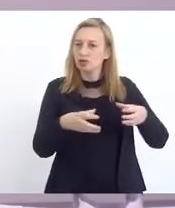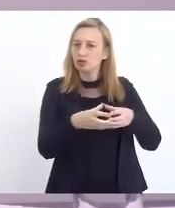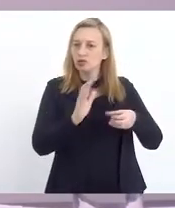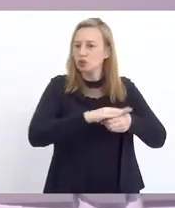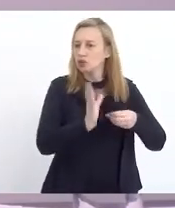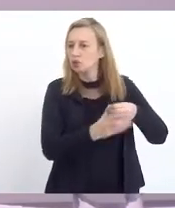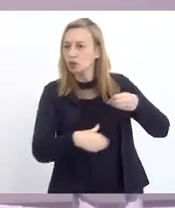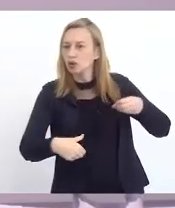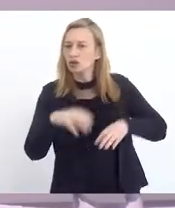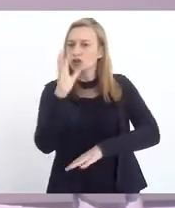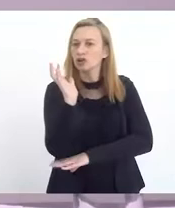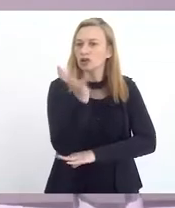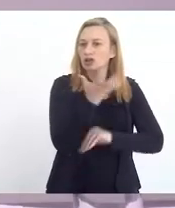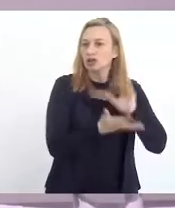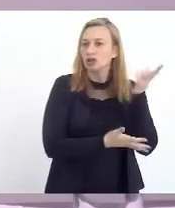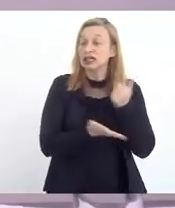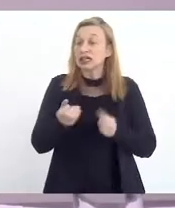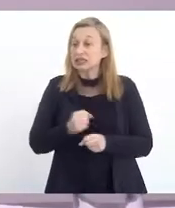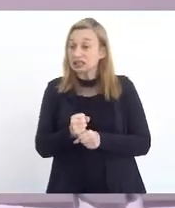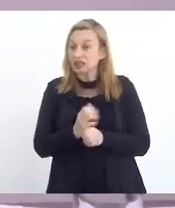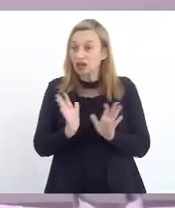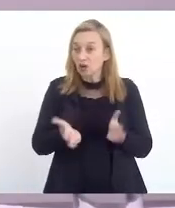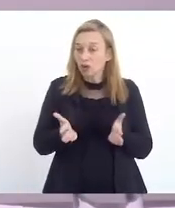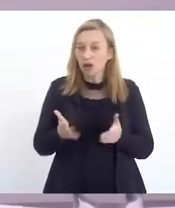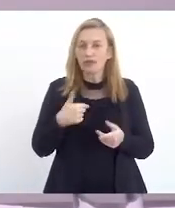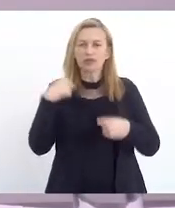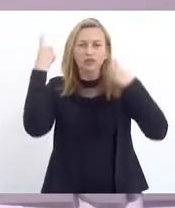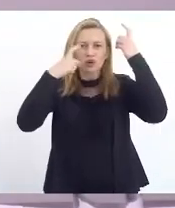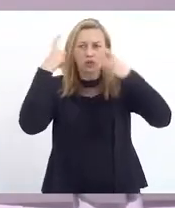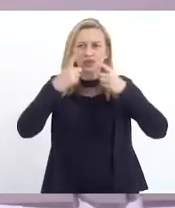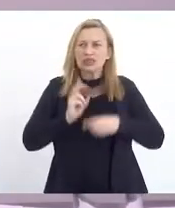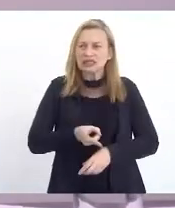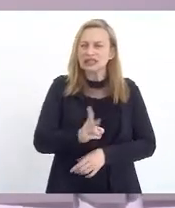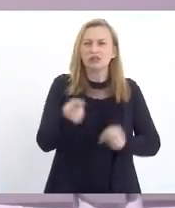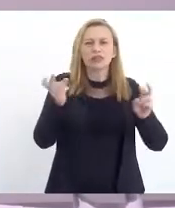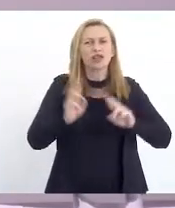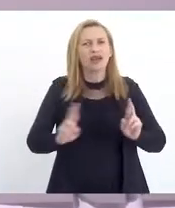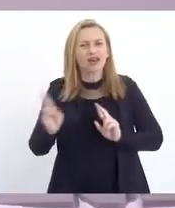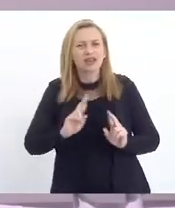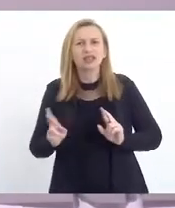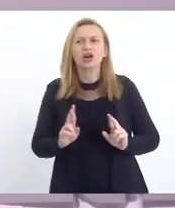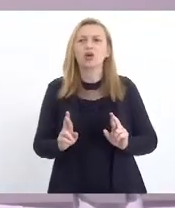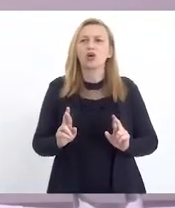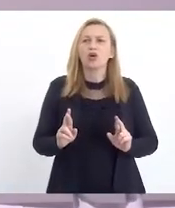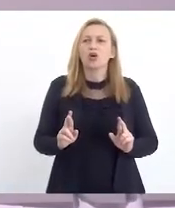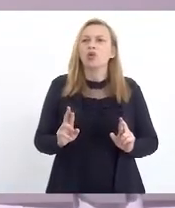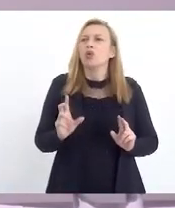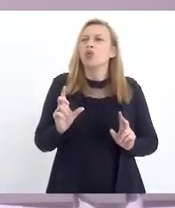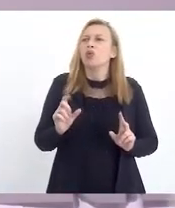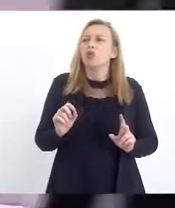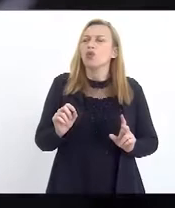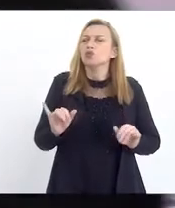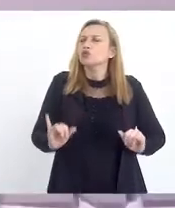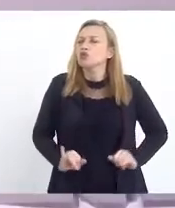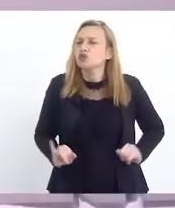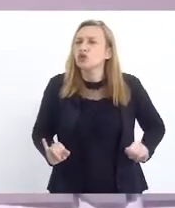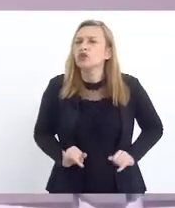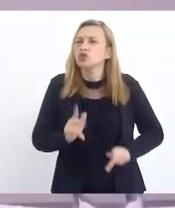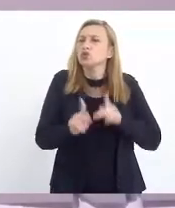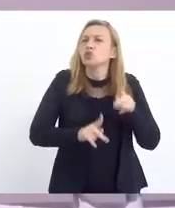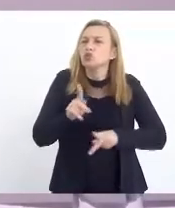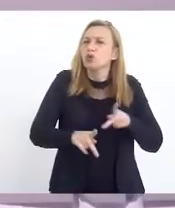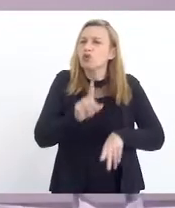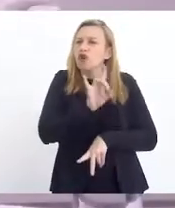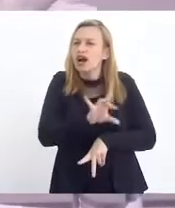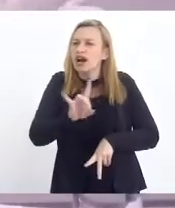Saneamento Ambiental esse ano. E a minha preocupação sempre foi em relação ao que vem passando a população a